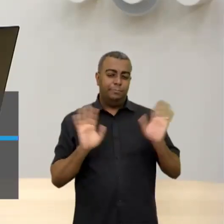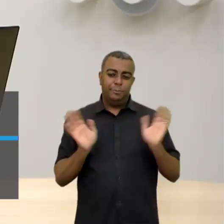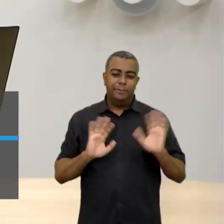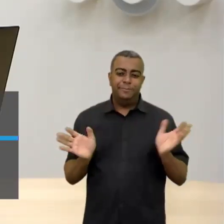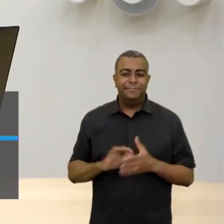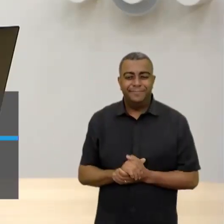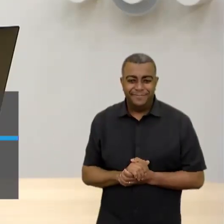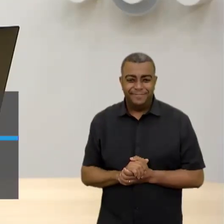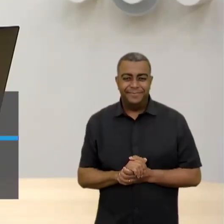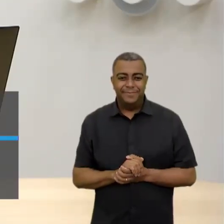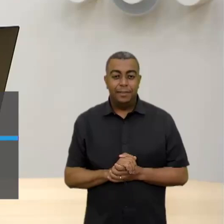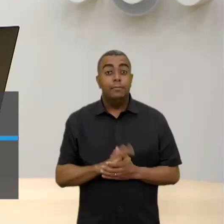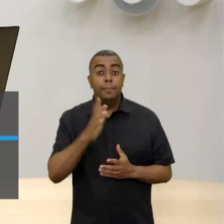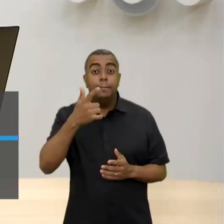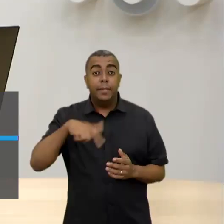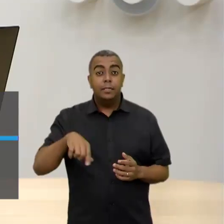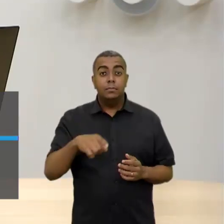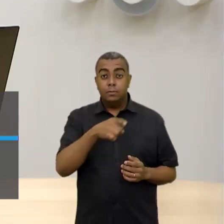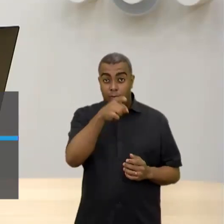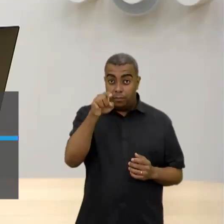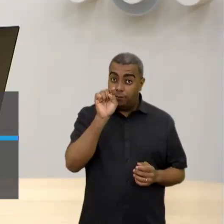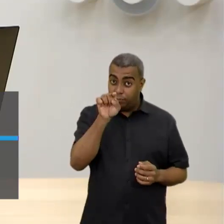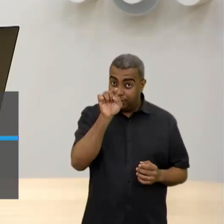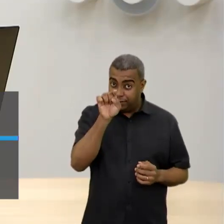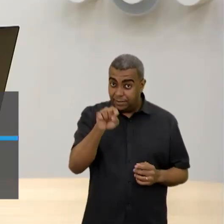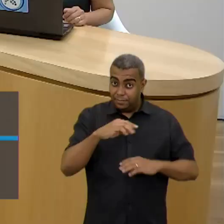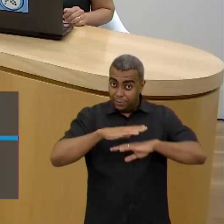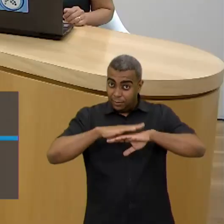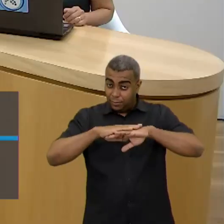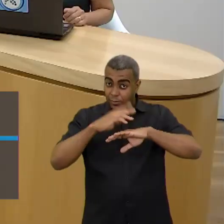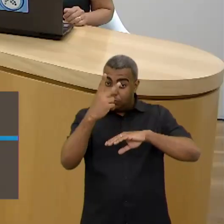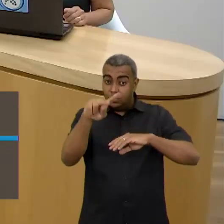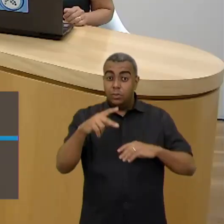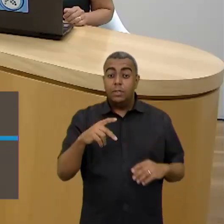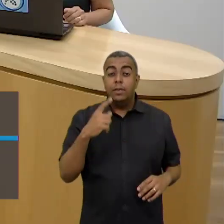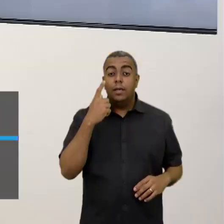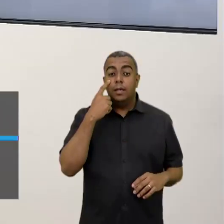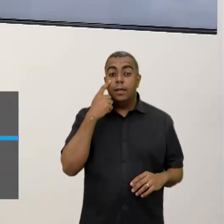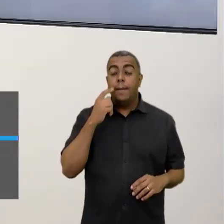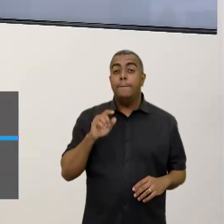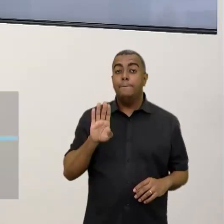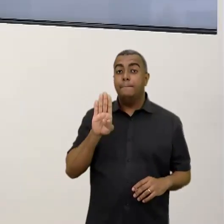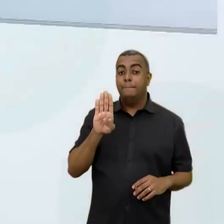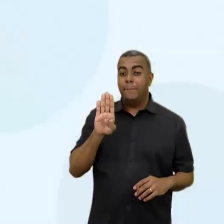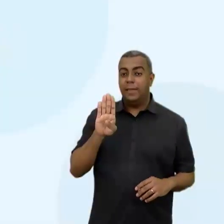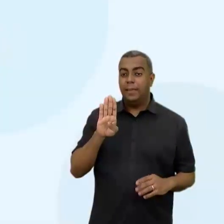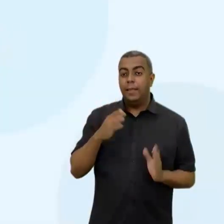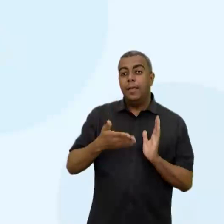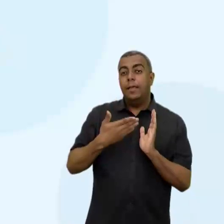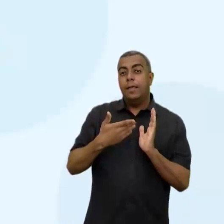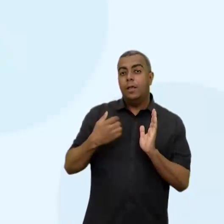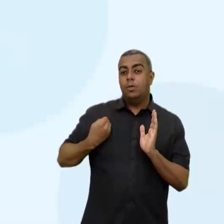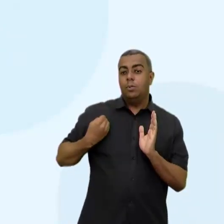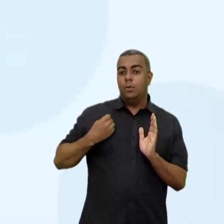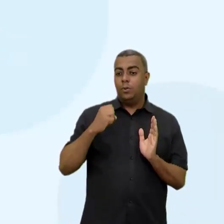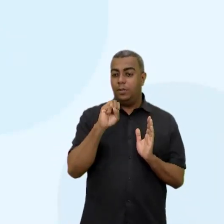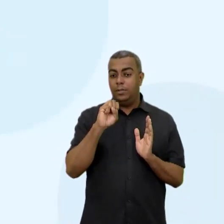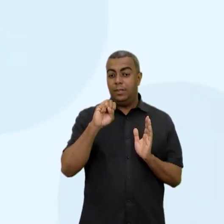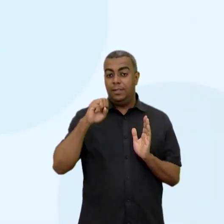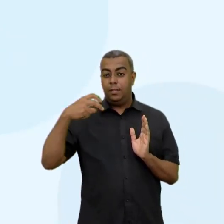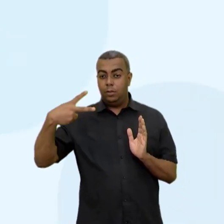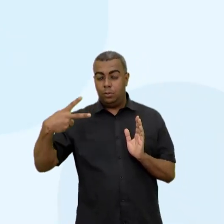Só. Então agora vamos deixar para eles fazerem uma vez de vocês, ó. Vocês vão fazer a letra B aí na página 82. Ele tá dando